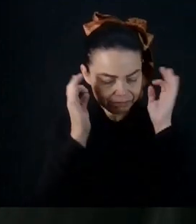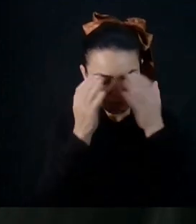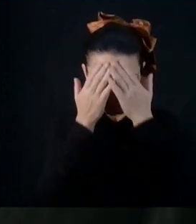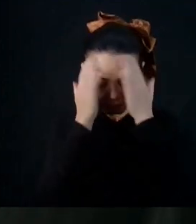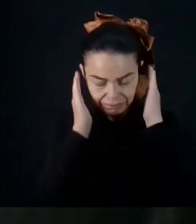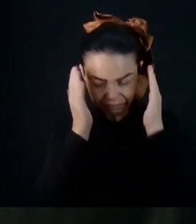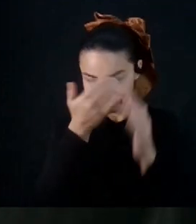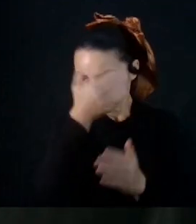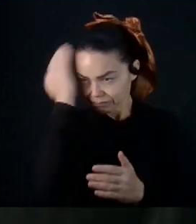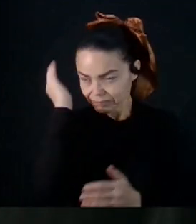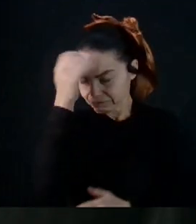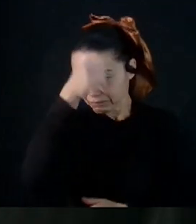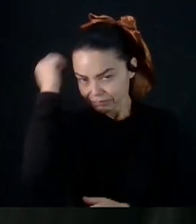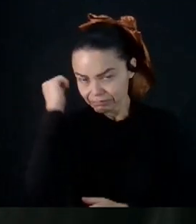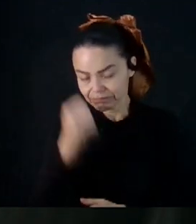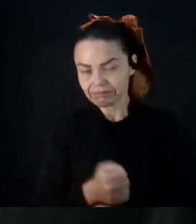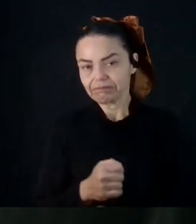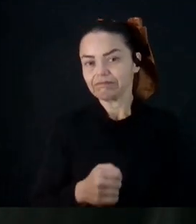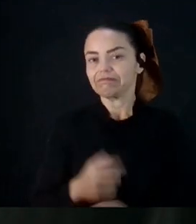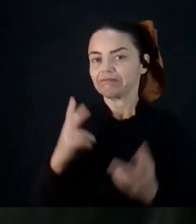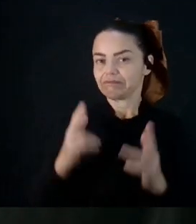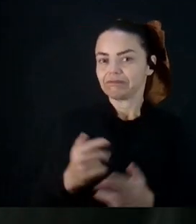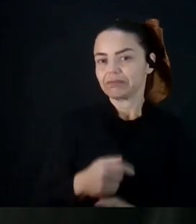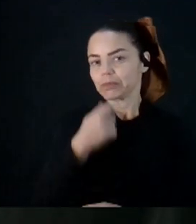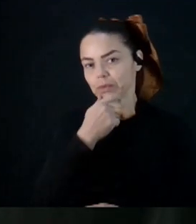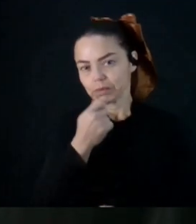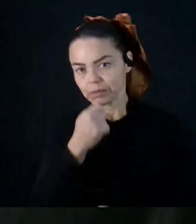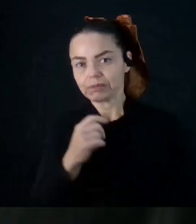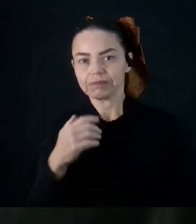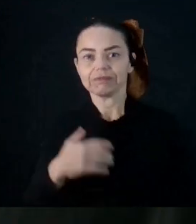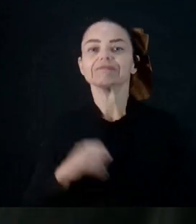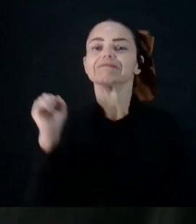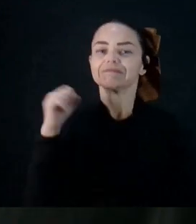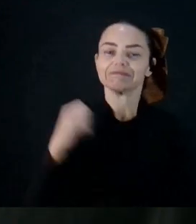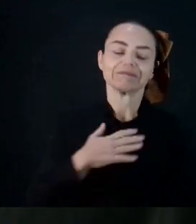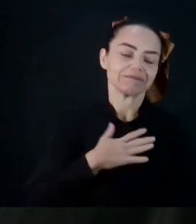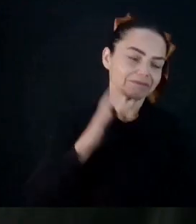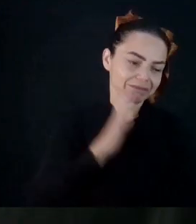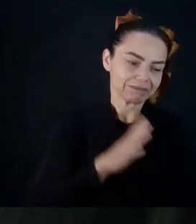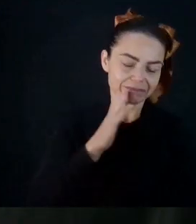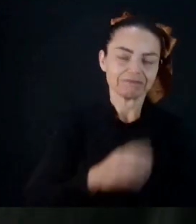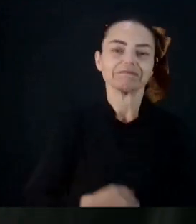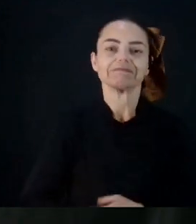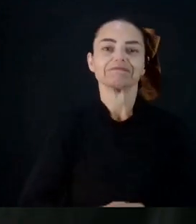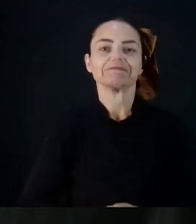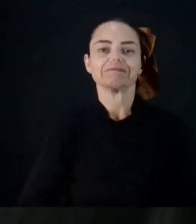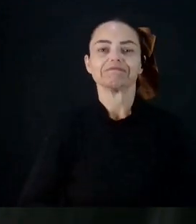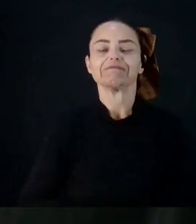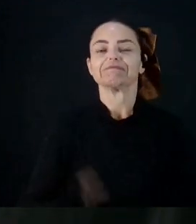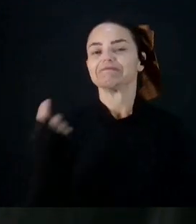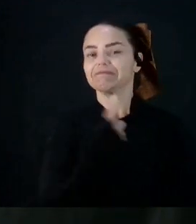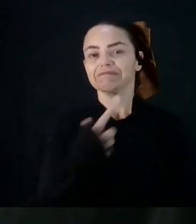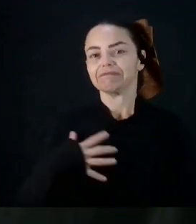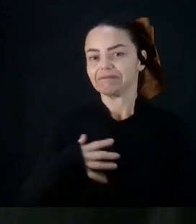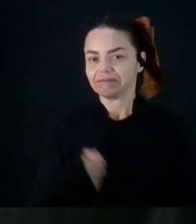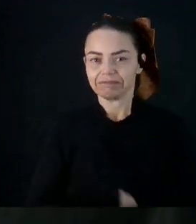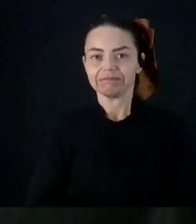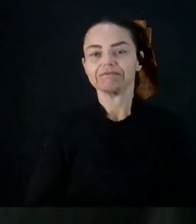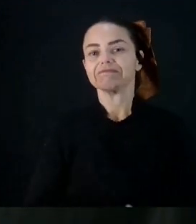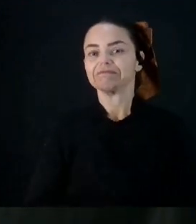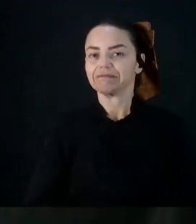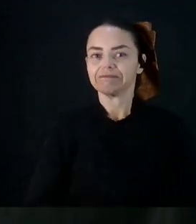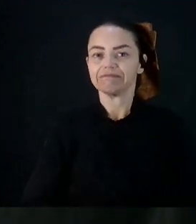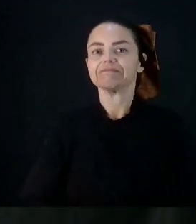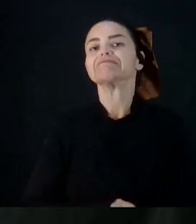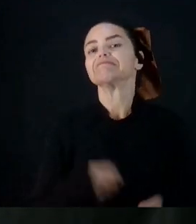se vestir como um homenzinho. Gente, é gostoso sim, claro que são os nossos filhos, né? Só que a gente